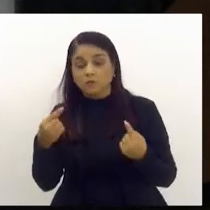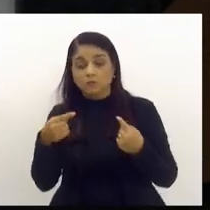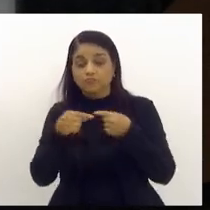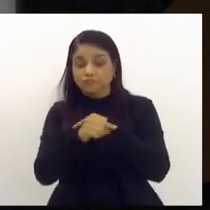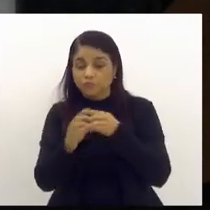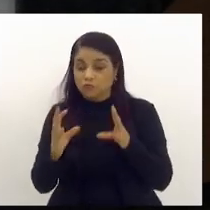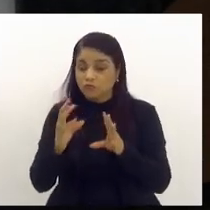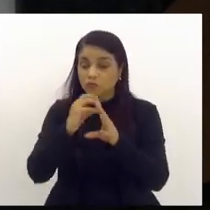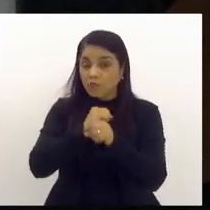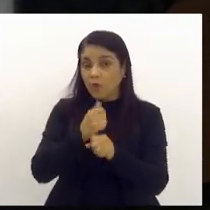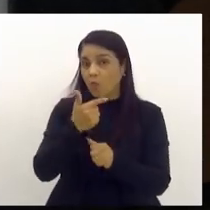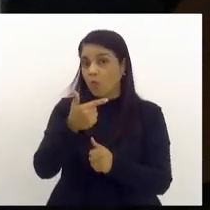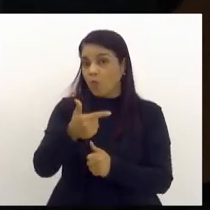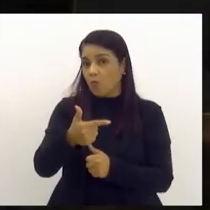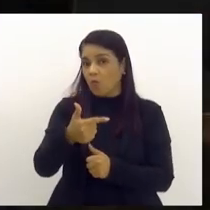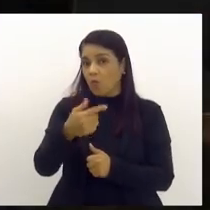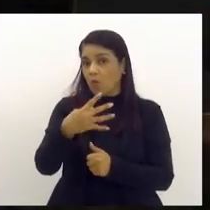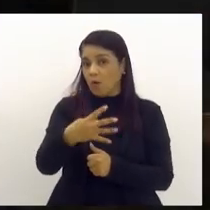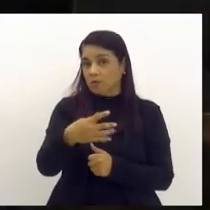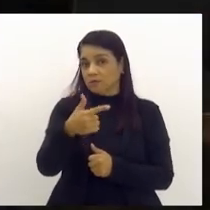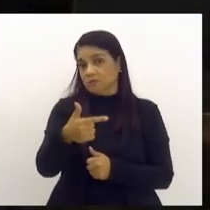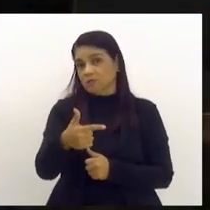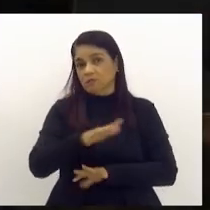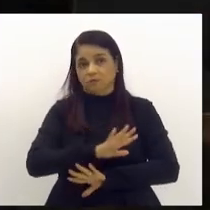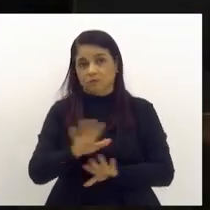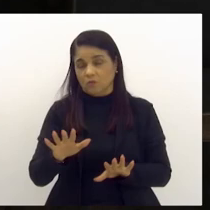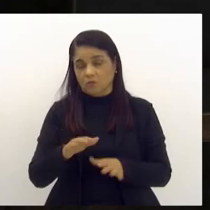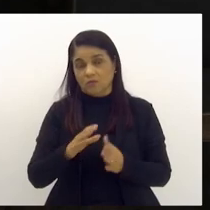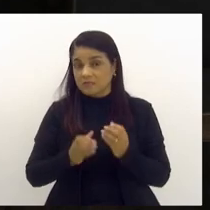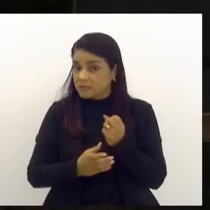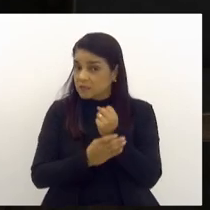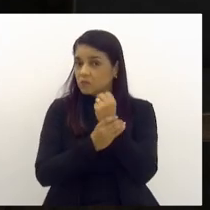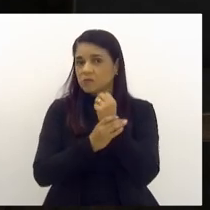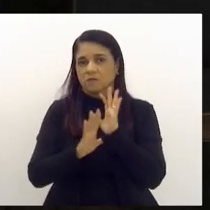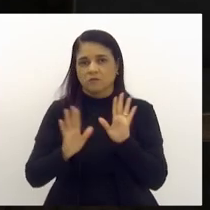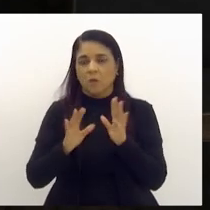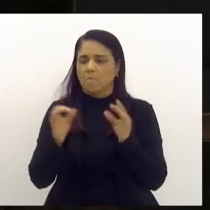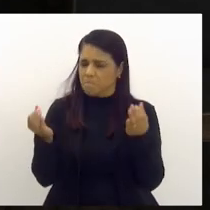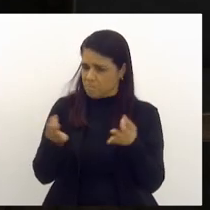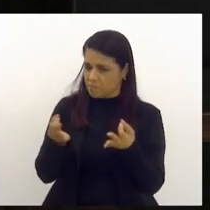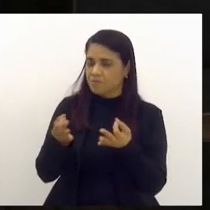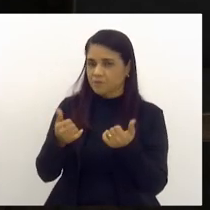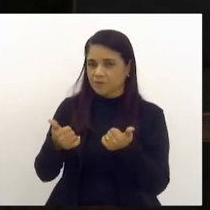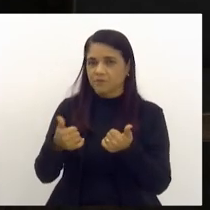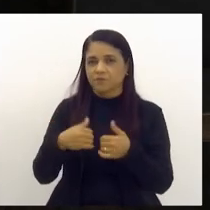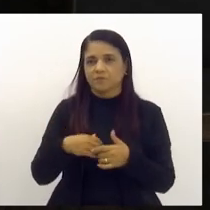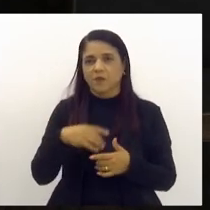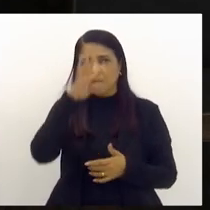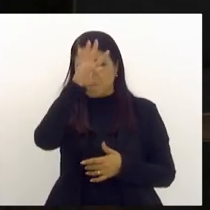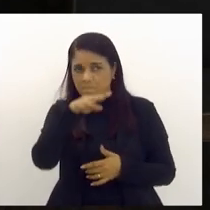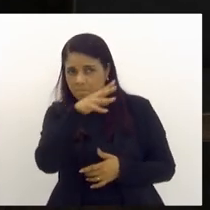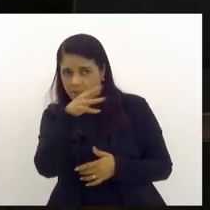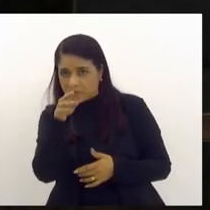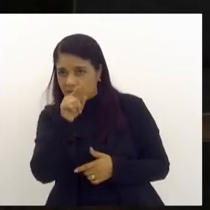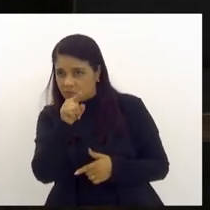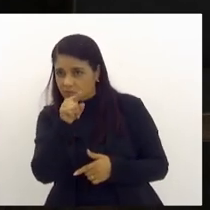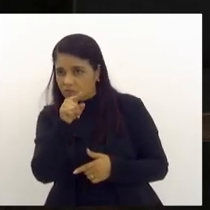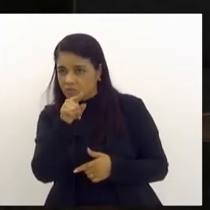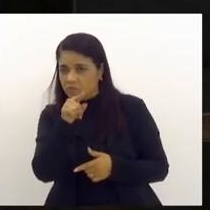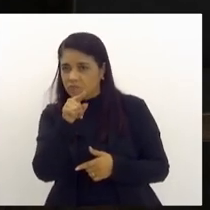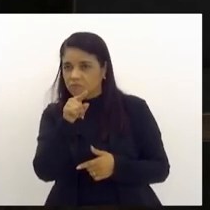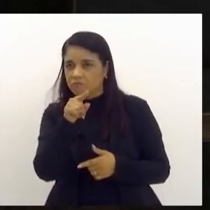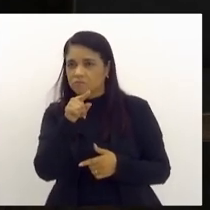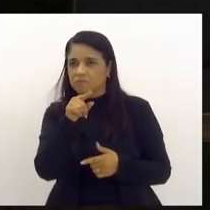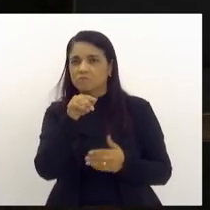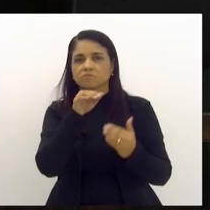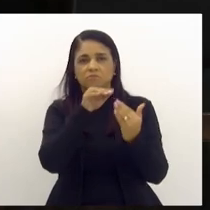42. Entendeu? Perfeito, perfeito. Com segurança. Melhor fazer no painel? Não, então acordo,